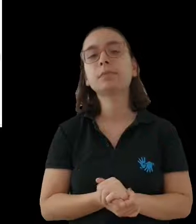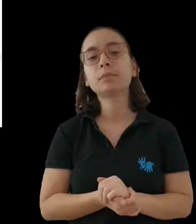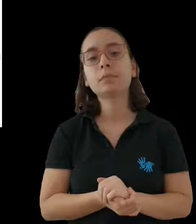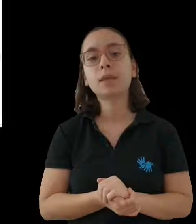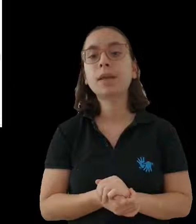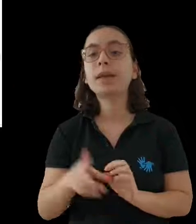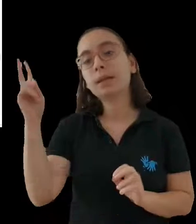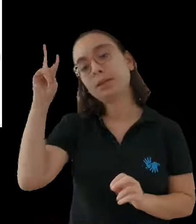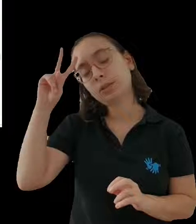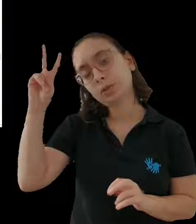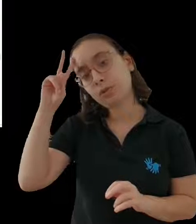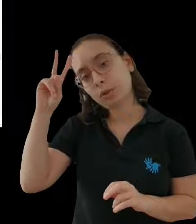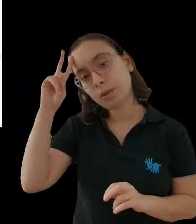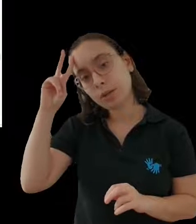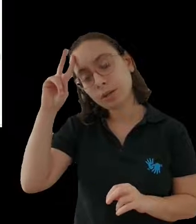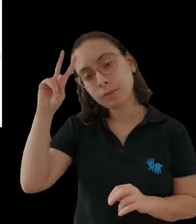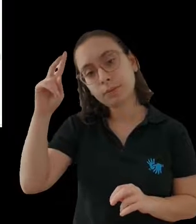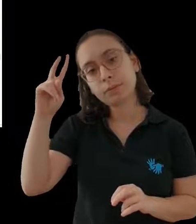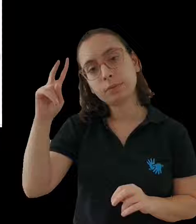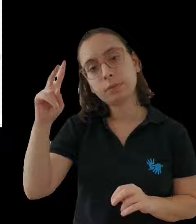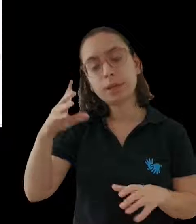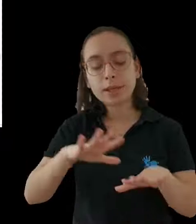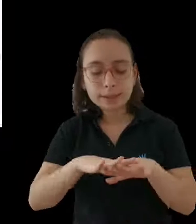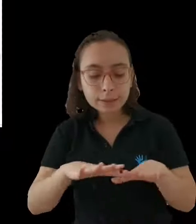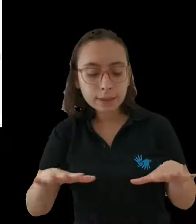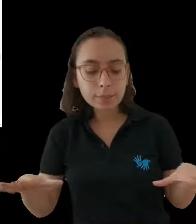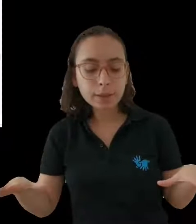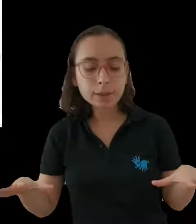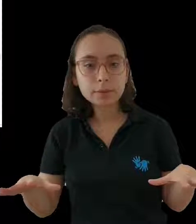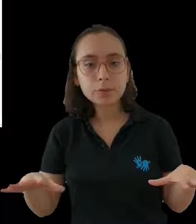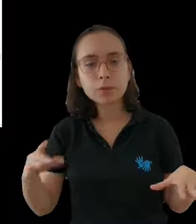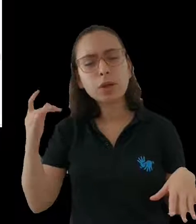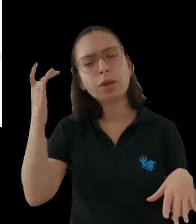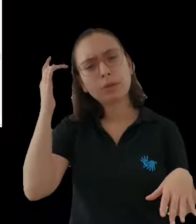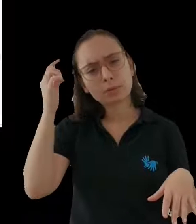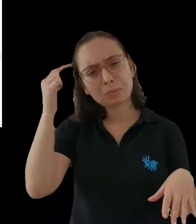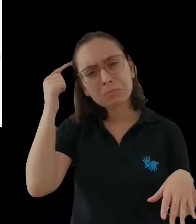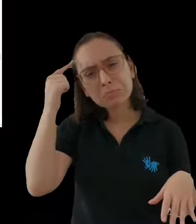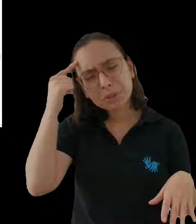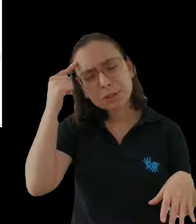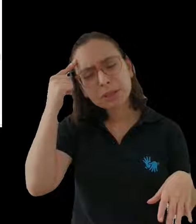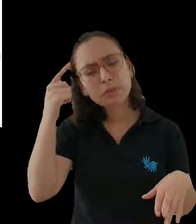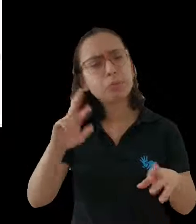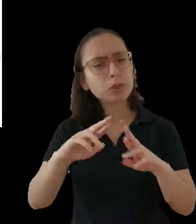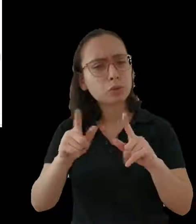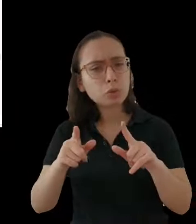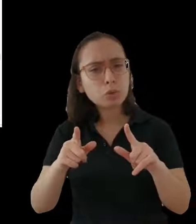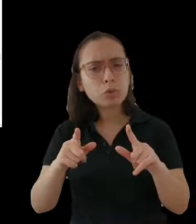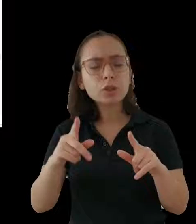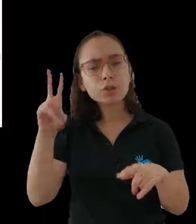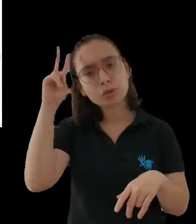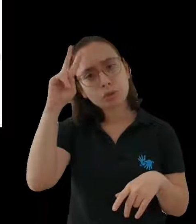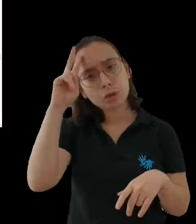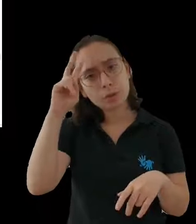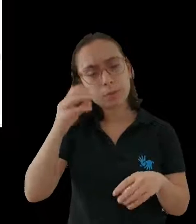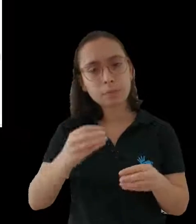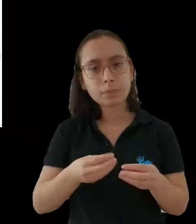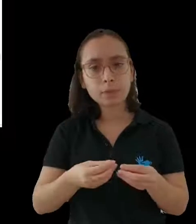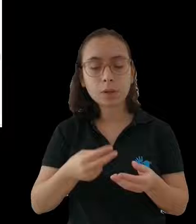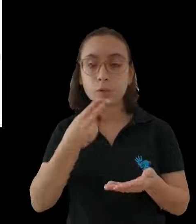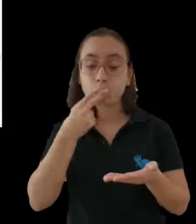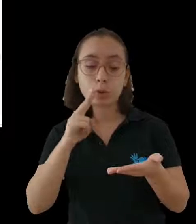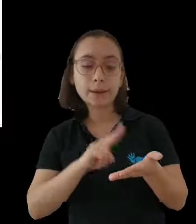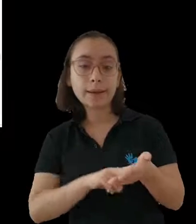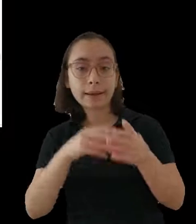né? Então essa história, ela foi pensada, essa história não, esse tapete foi pensado para duas histórias. Uma carta ao